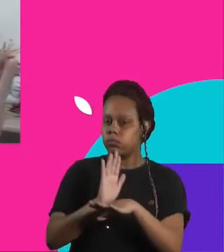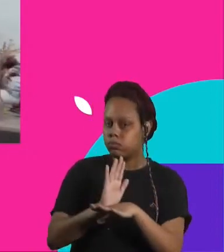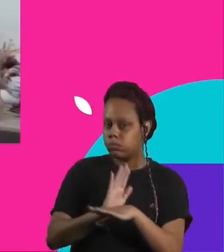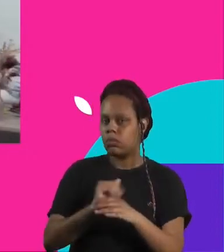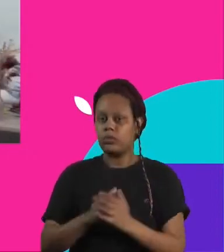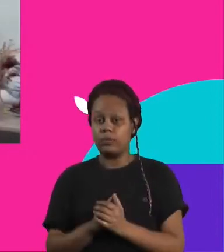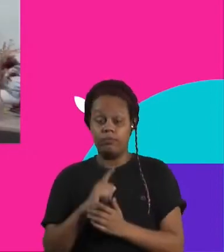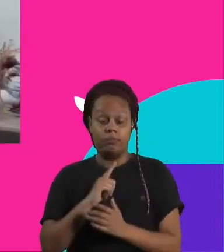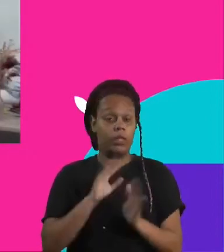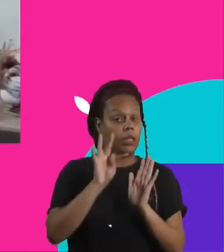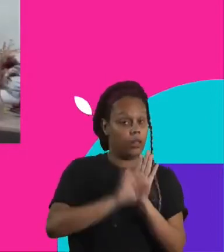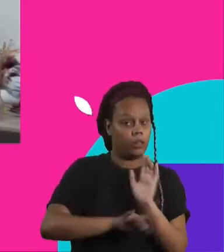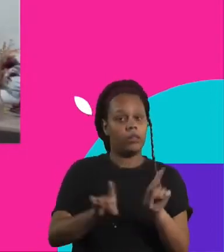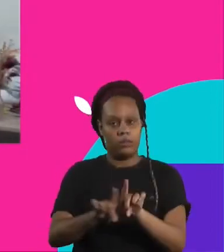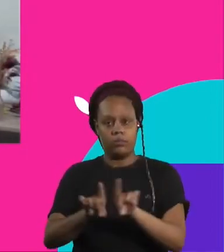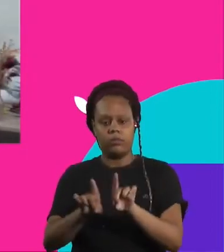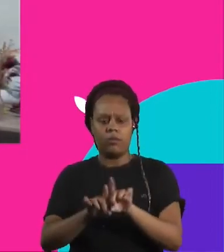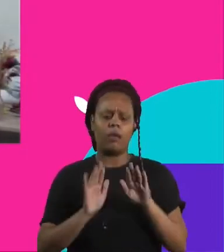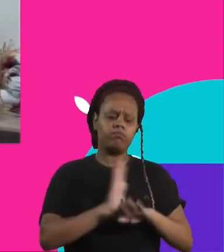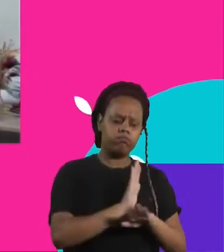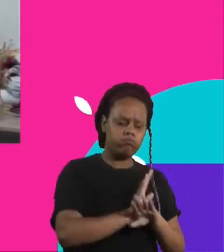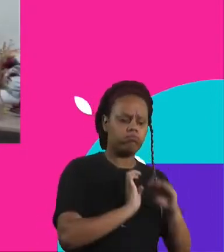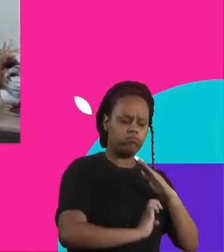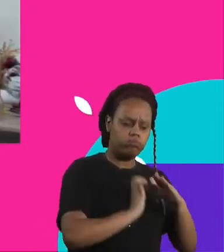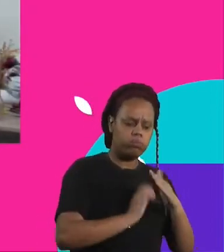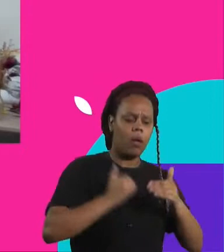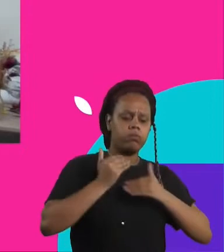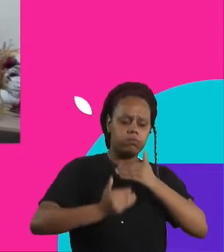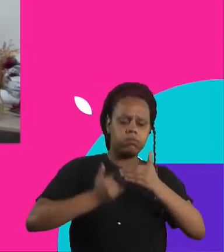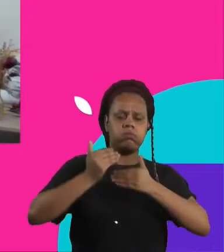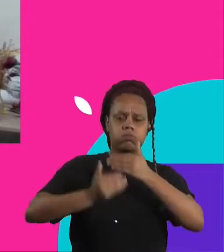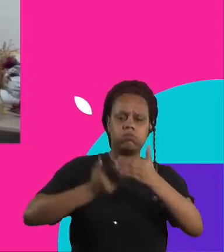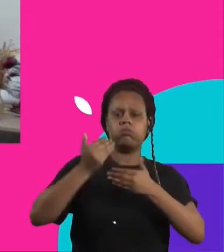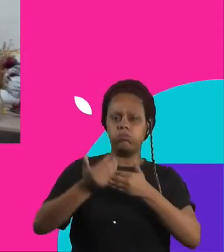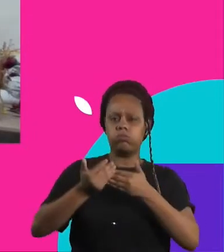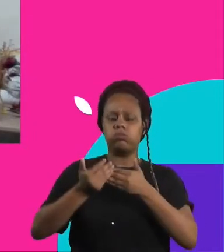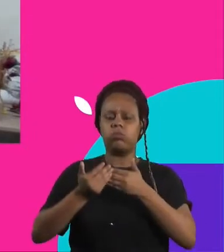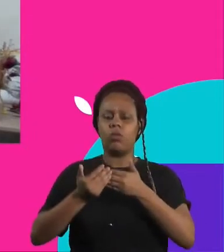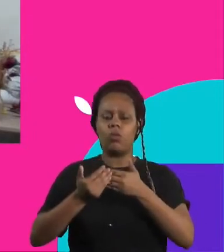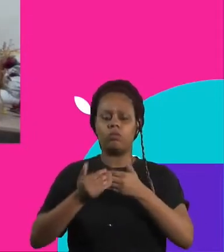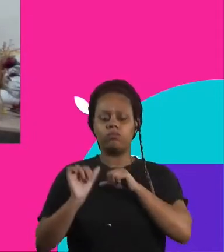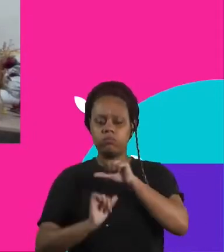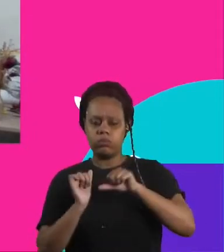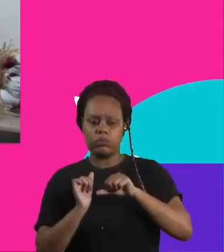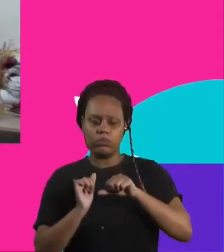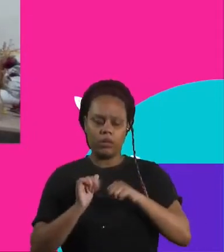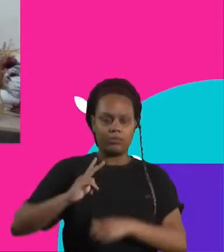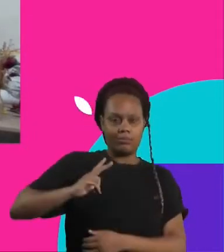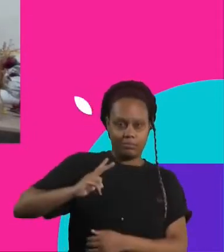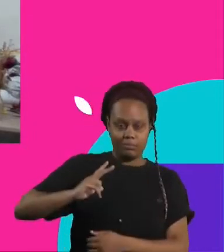vários textos que podem ajudar as próprias organizações a construírem um processo de teoria de mudança interna e responder algumas dessas